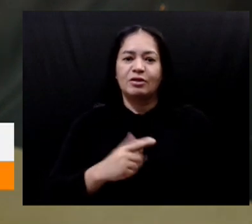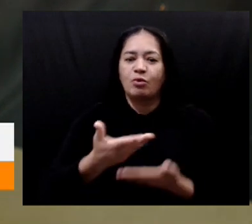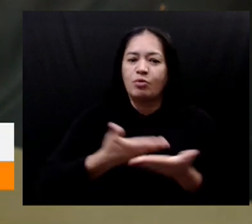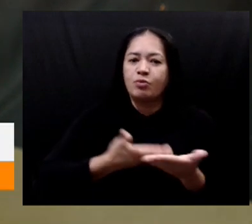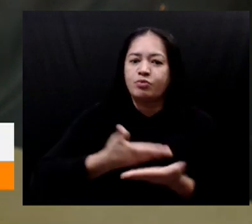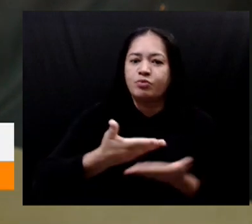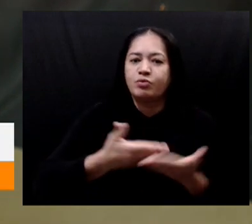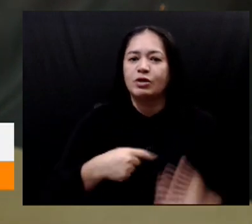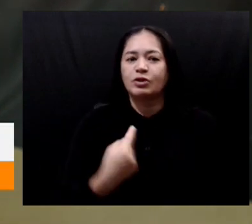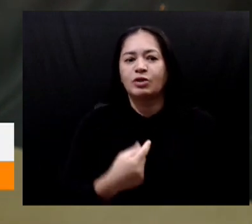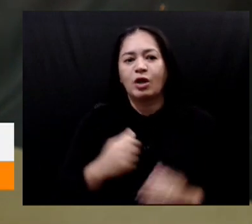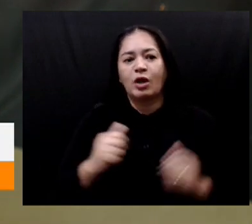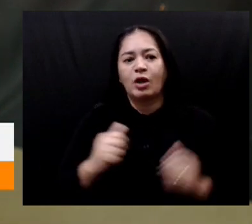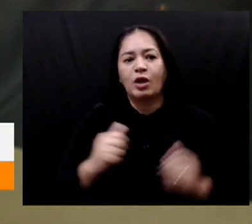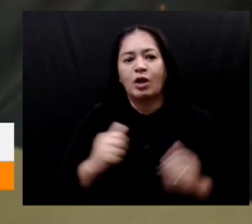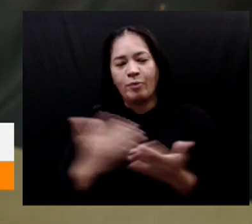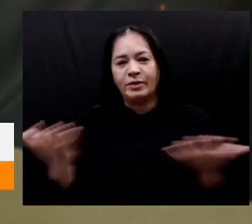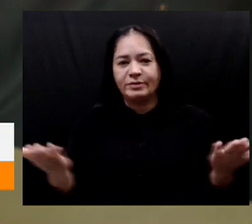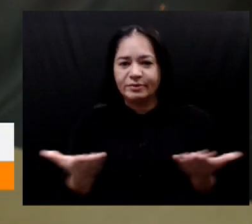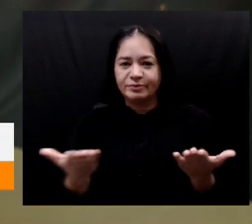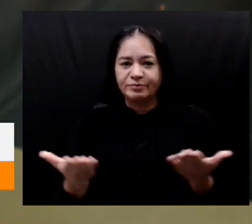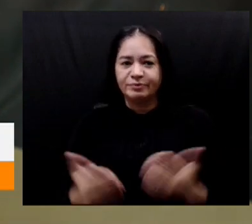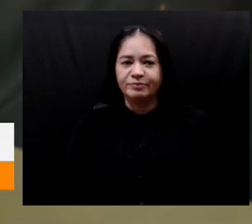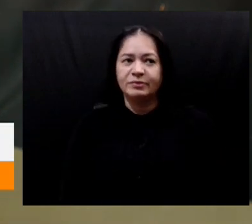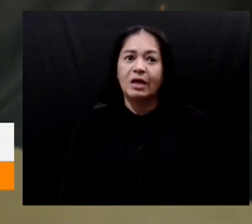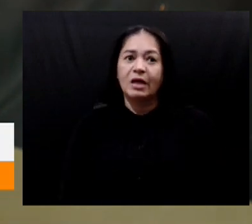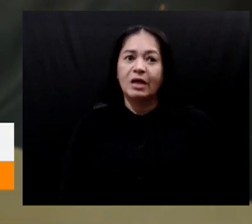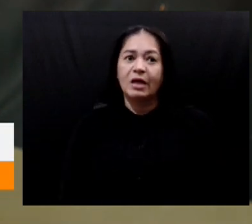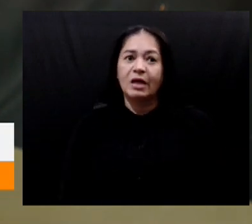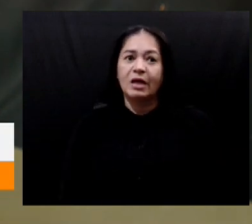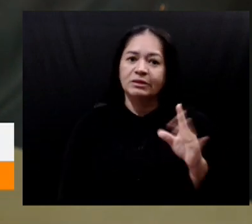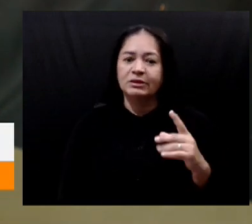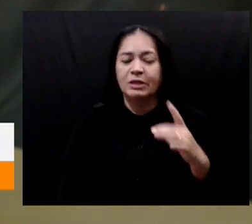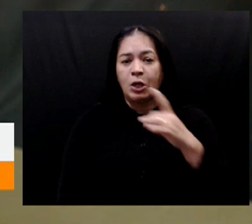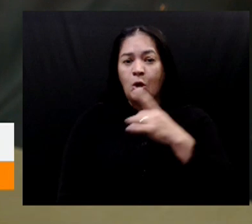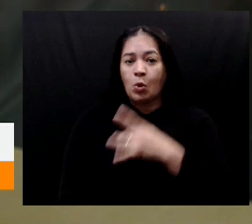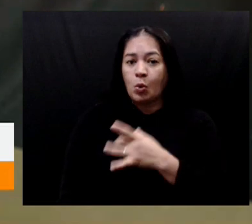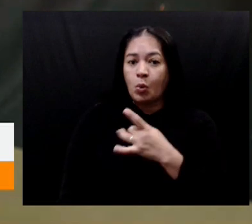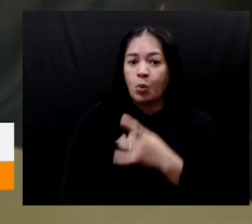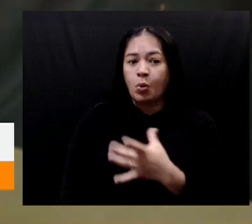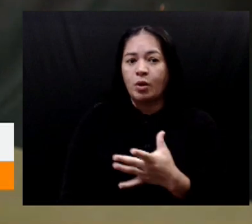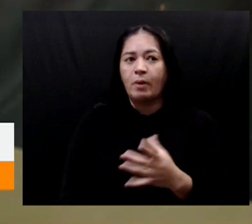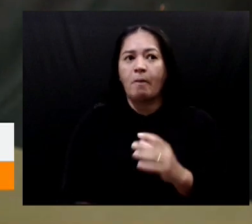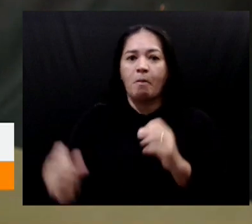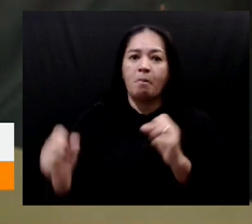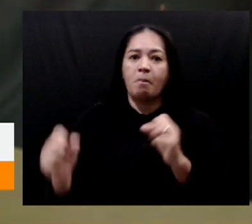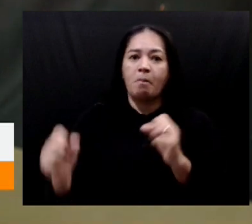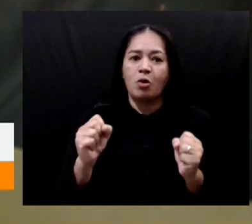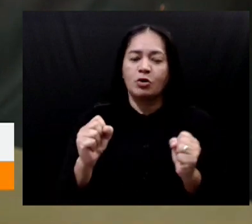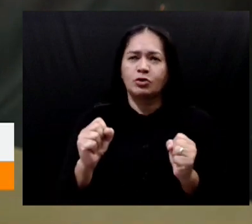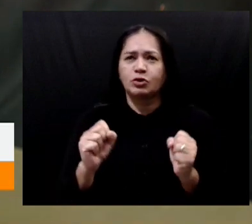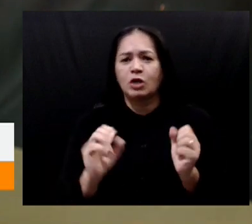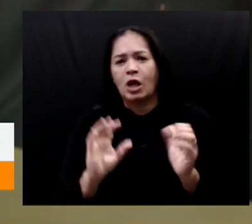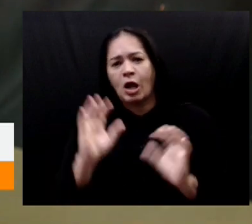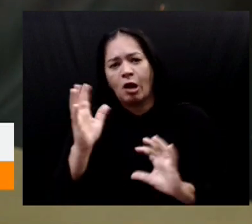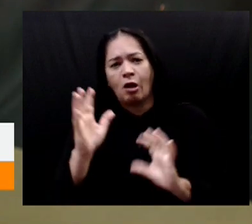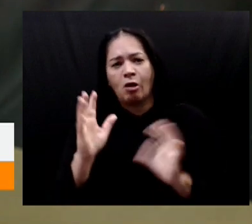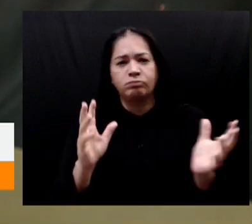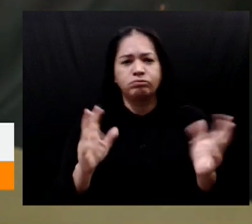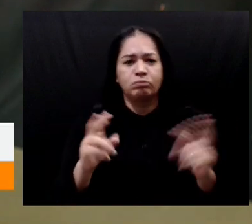a partir de agora. Às vezes, gente, esse medo pode surgir em resposta de uma